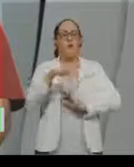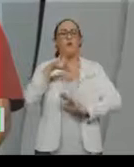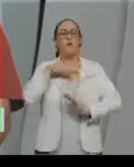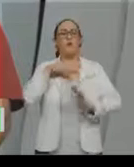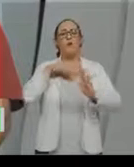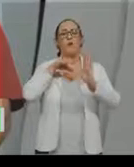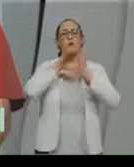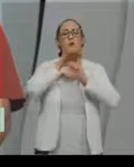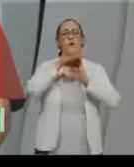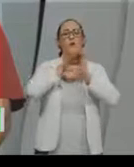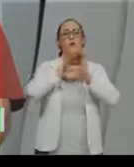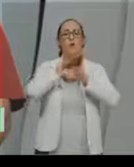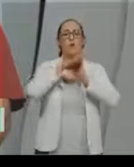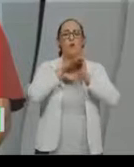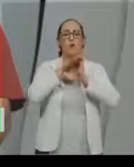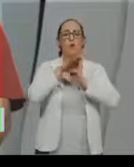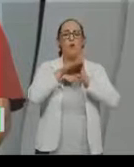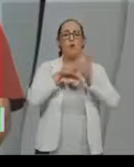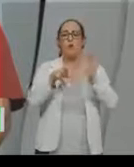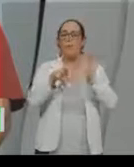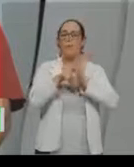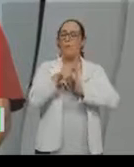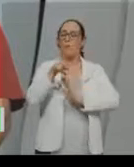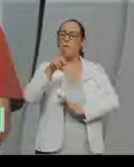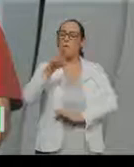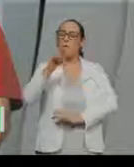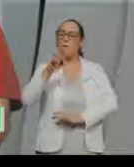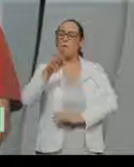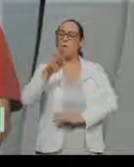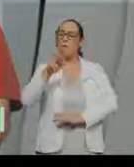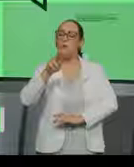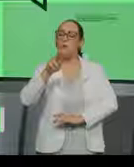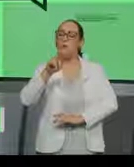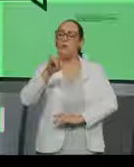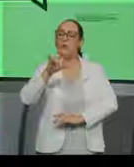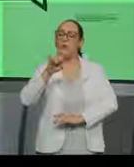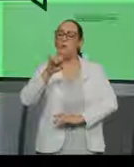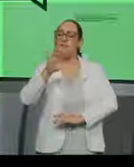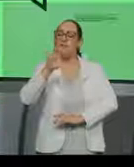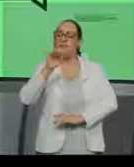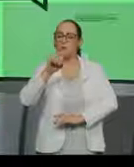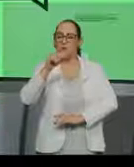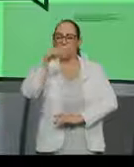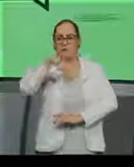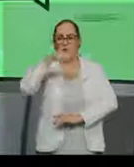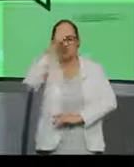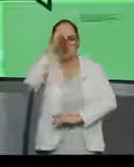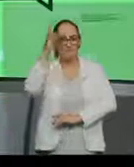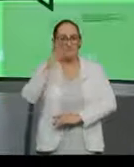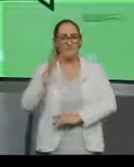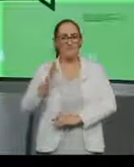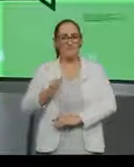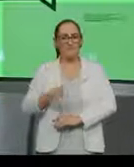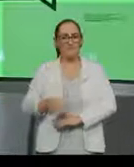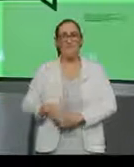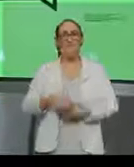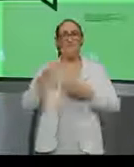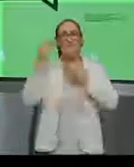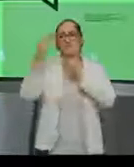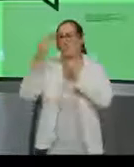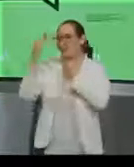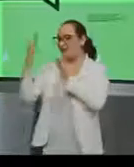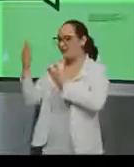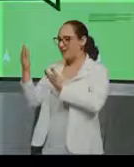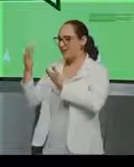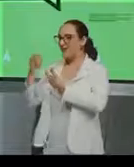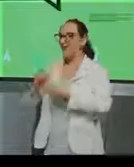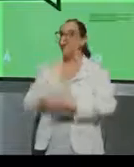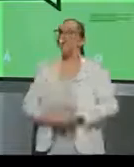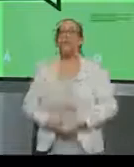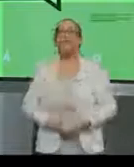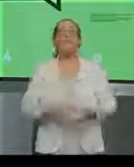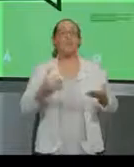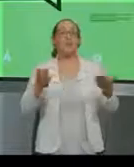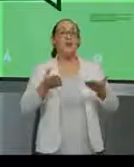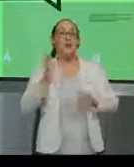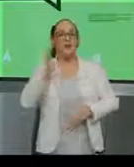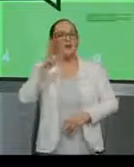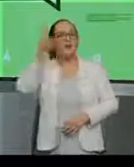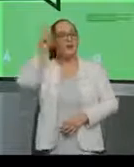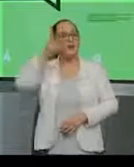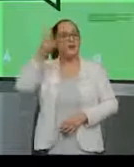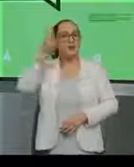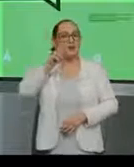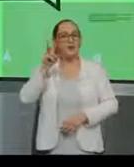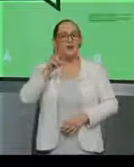chamado populismo no Brasil. Obrigada, professor Clédson. Agora que já relembramos as aulas da professora